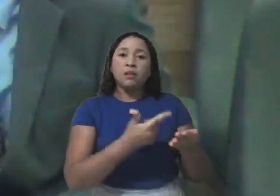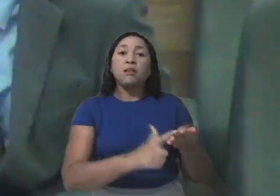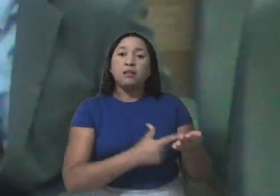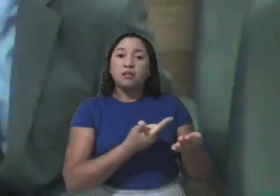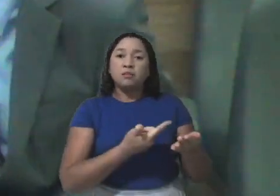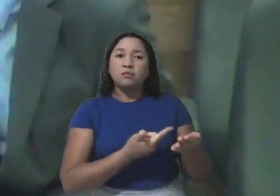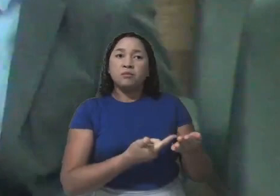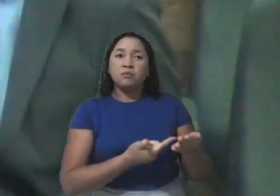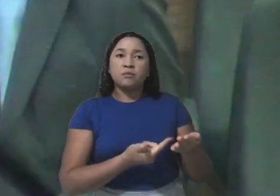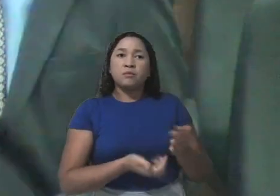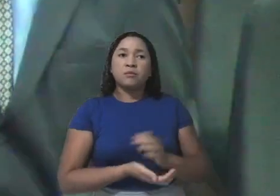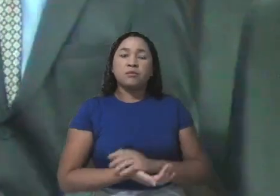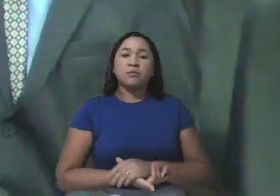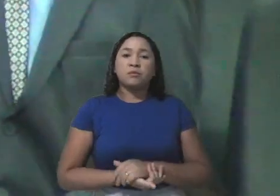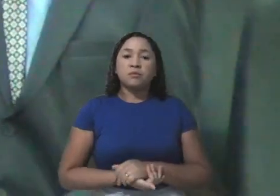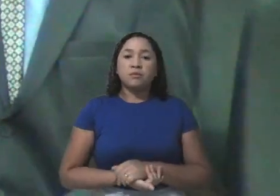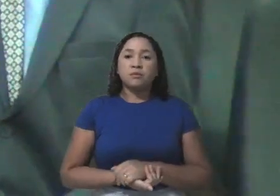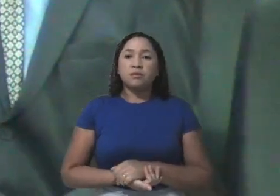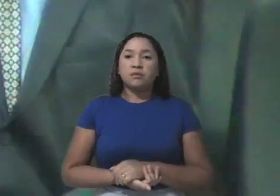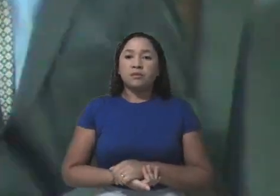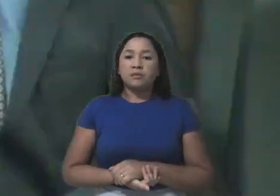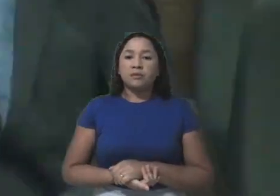Entendeu? Vem, projeta aí.